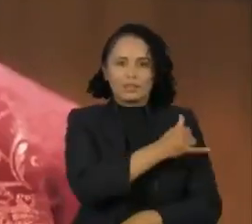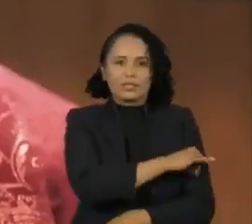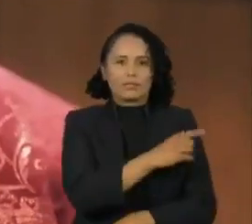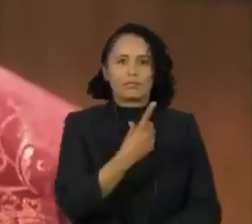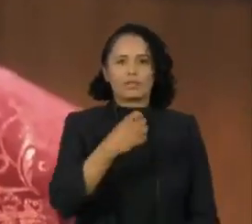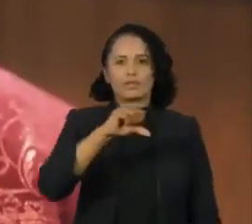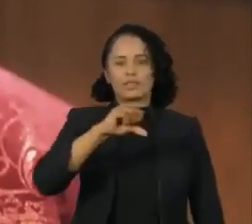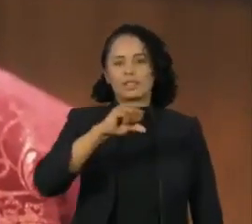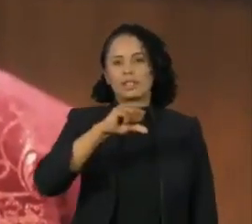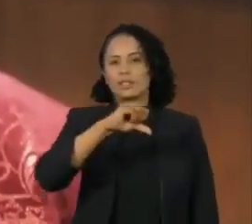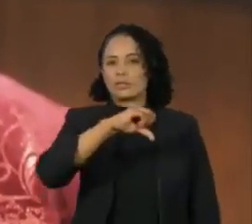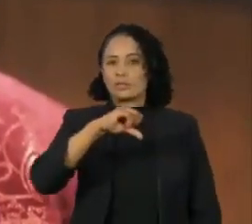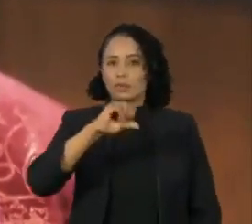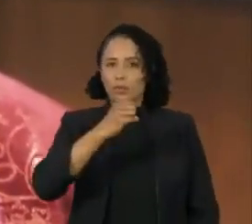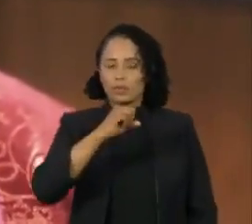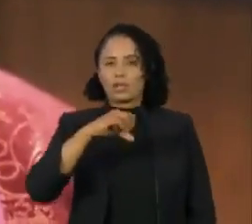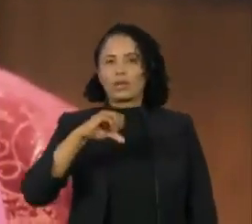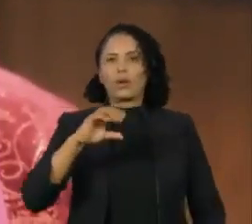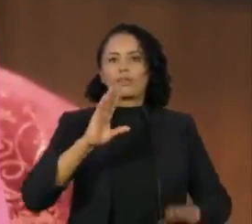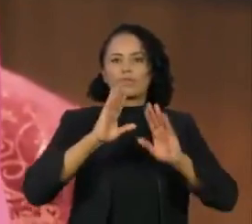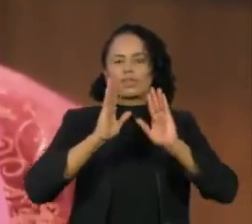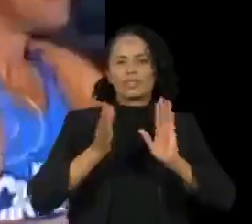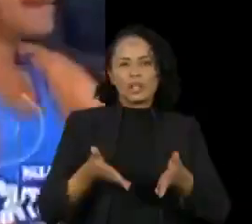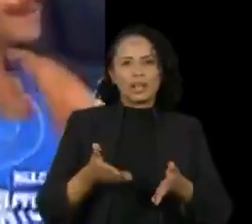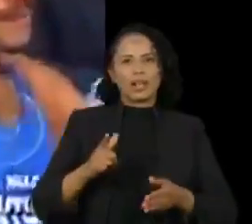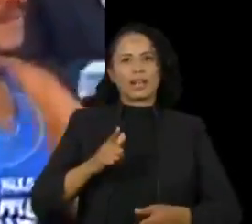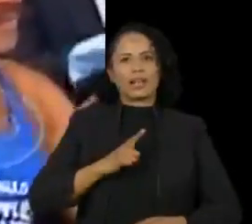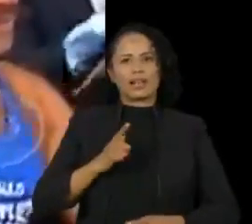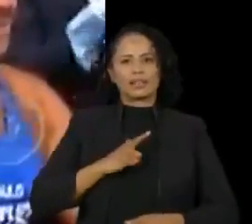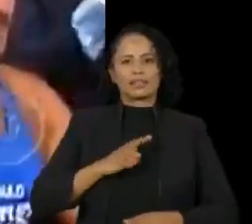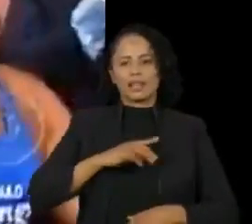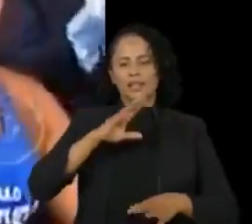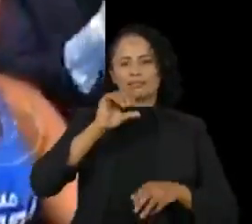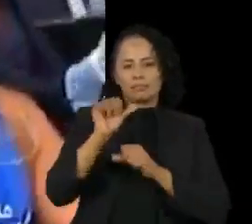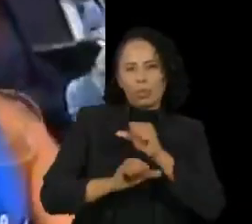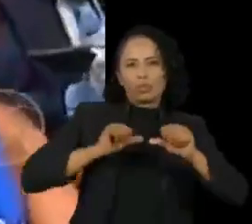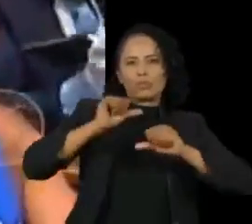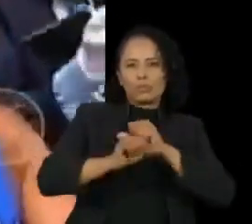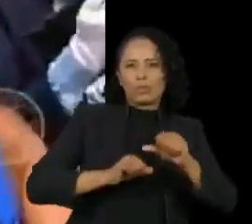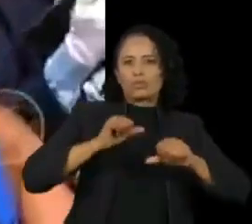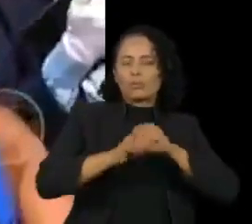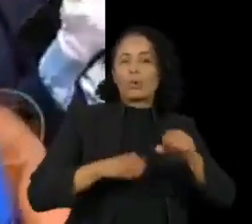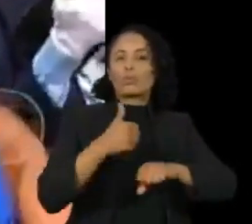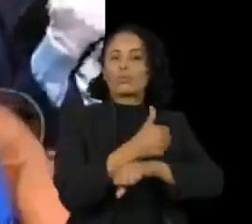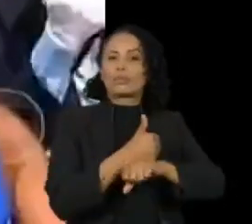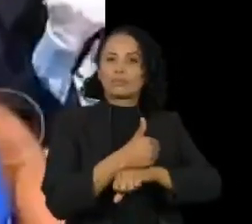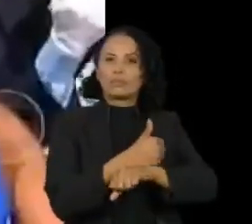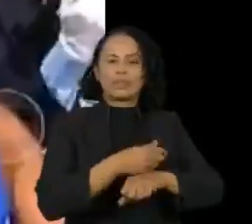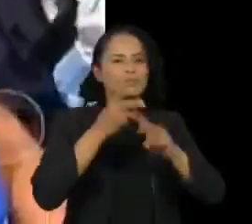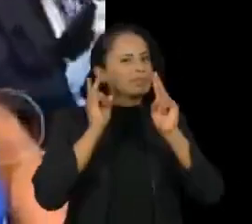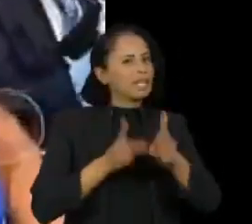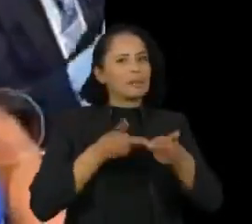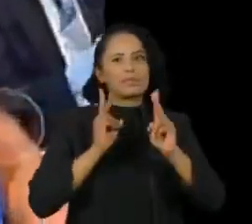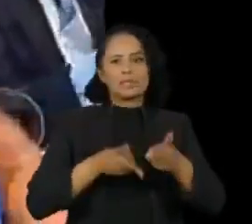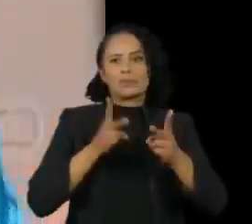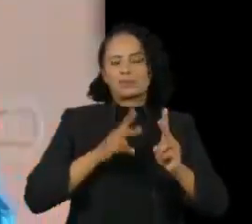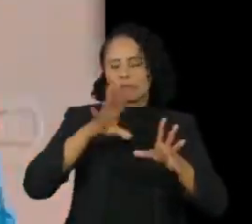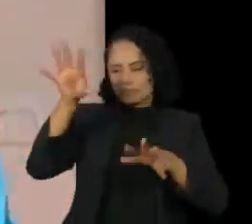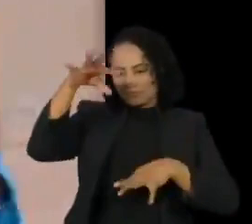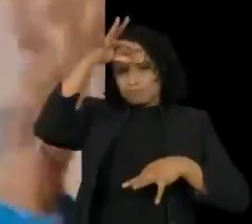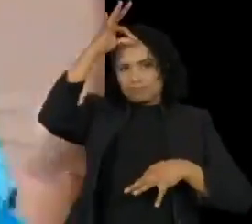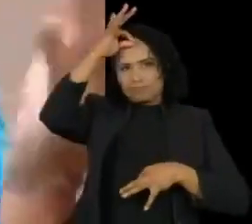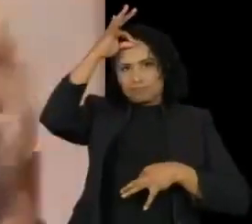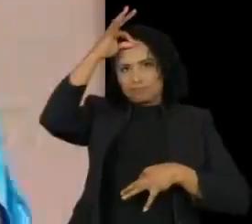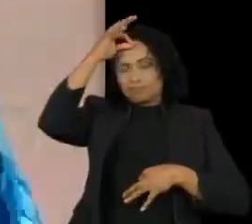em 1942 virou contra-regra e dez anos depois já encarnava nas ondas do rádio seu personagem mais famoso o seu